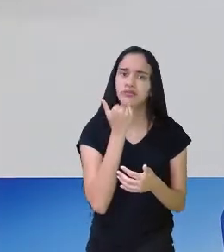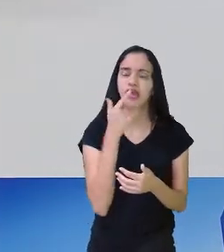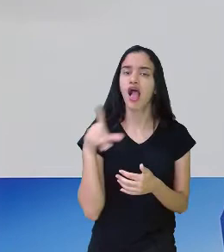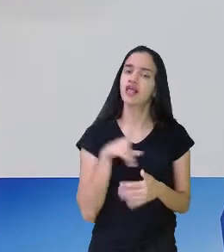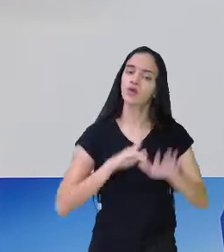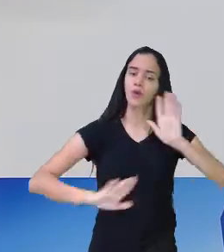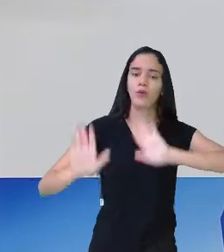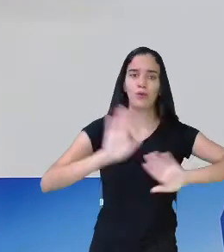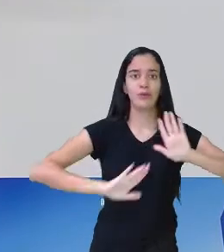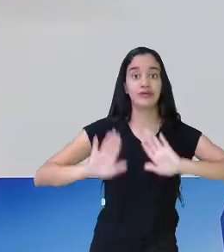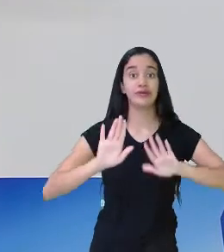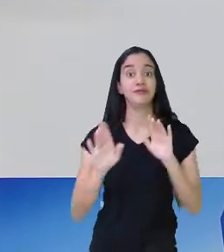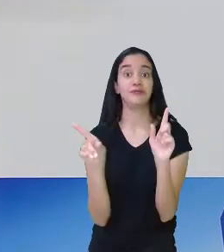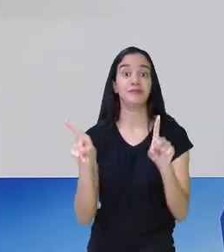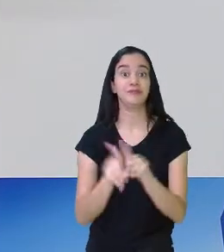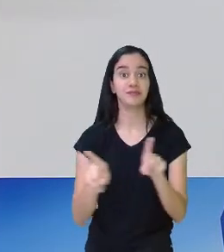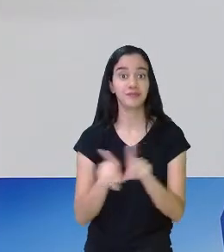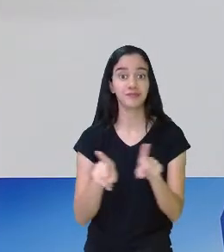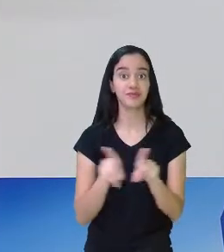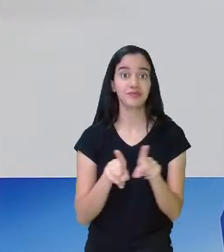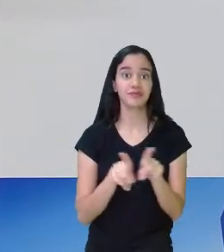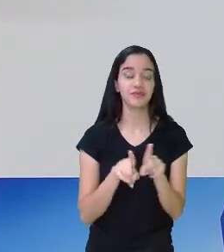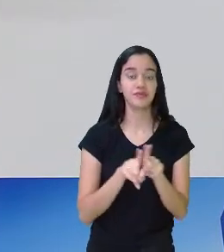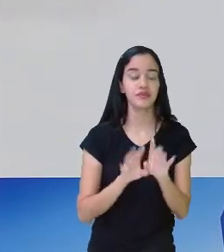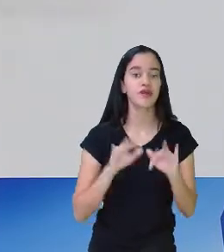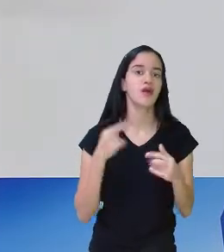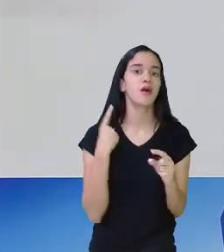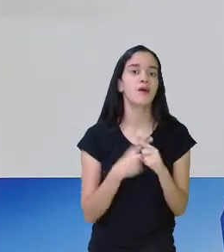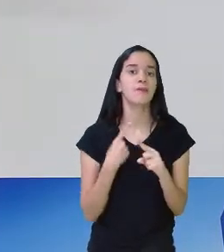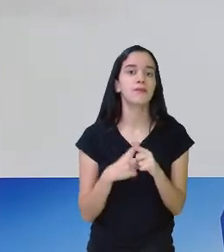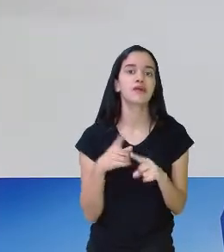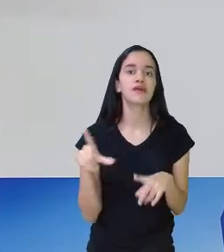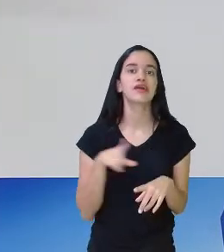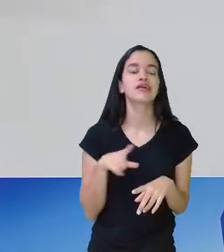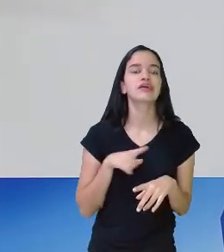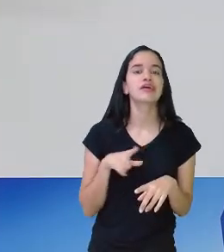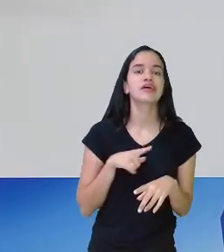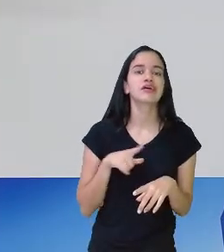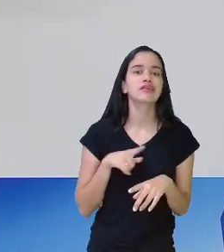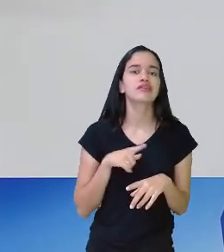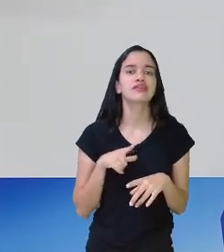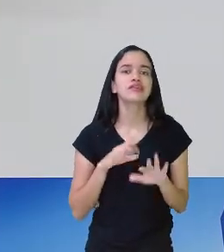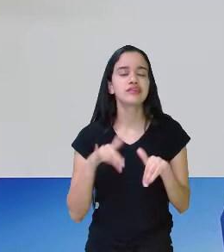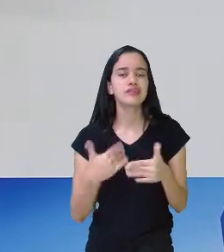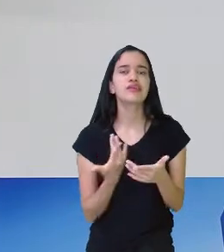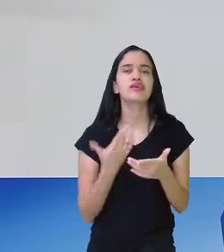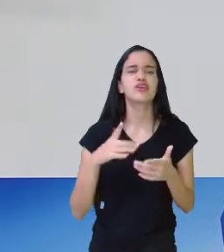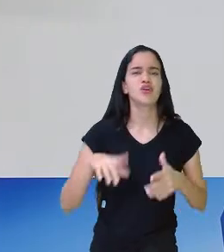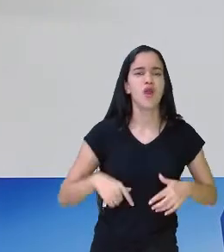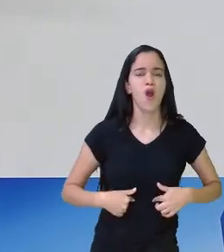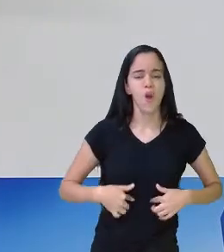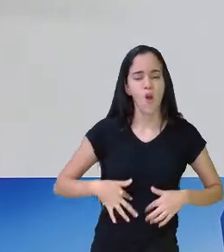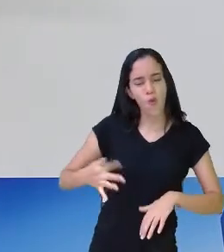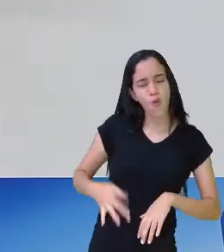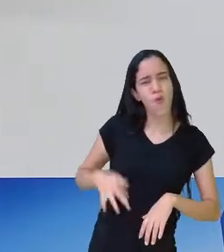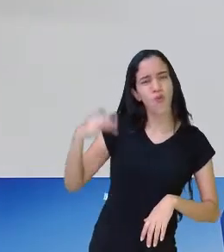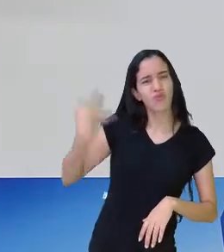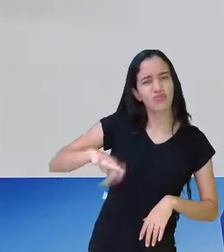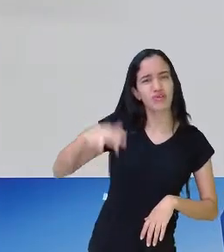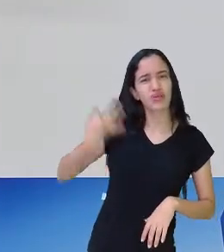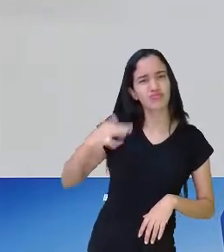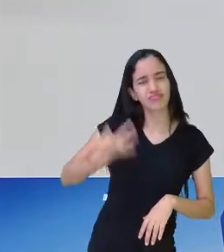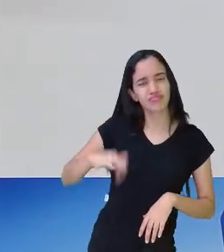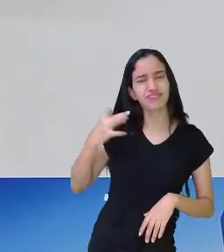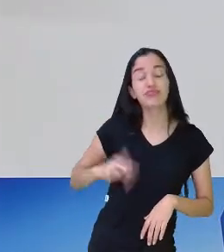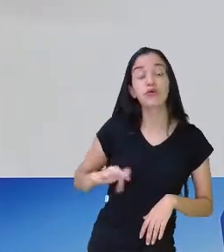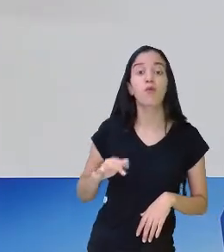que tomar cuidado também com o que você tira da geladeira, porque existe muita intoxicação alimentar, muita gente fica com aquela dorzinha na